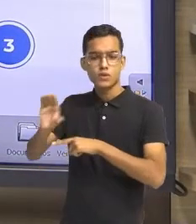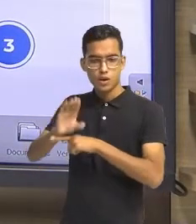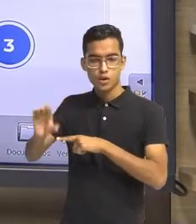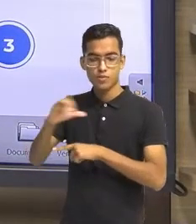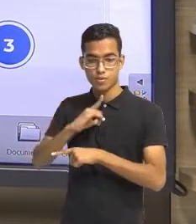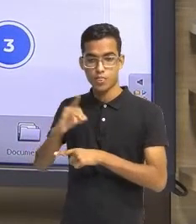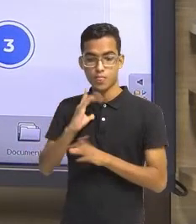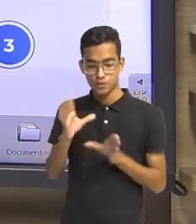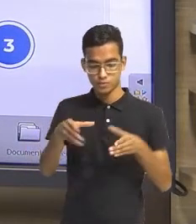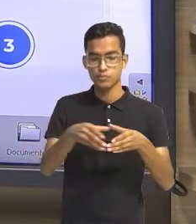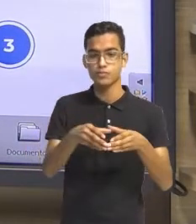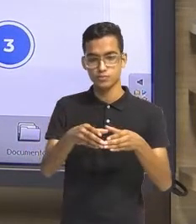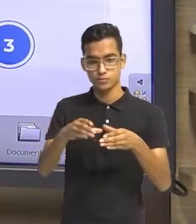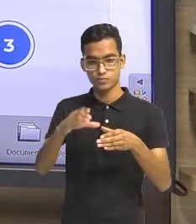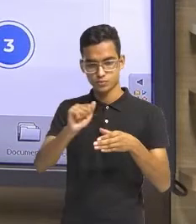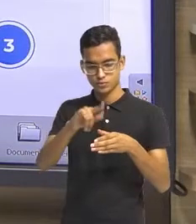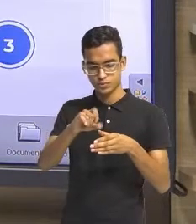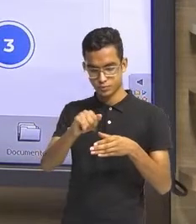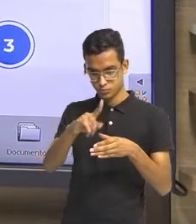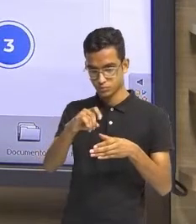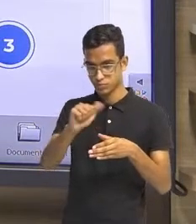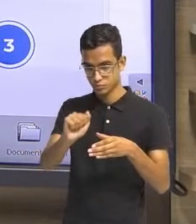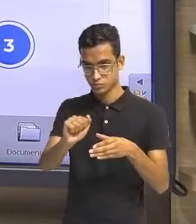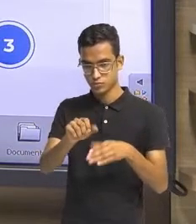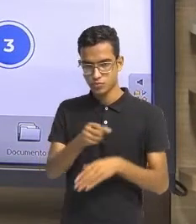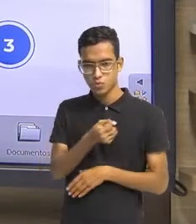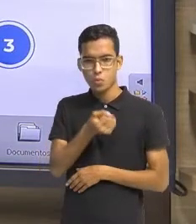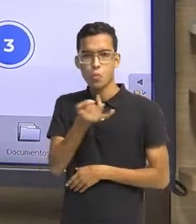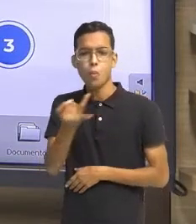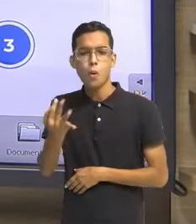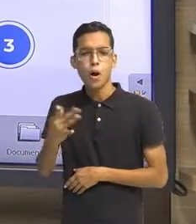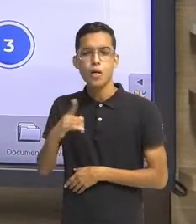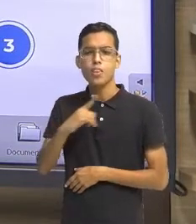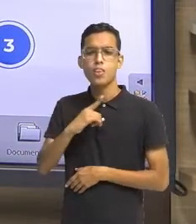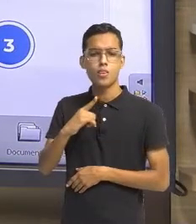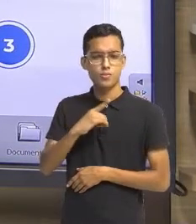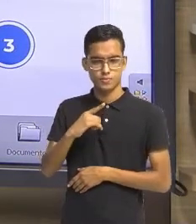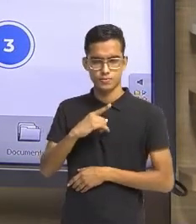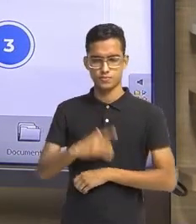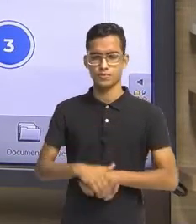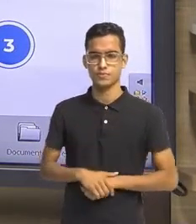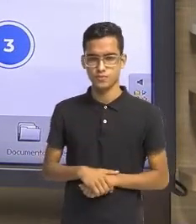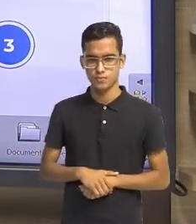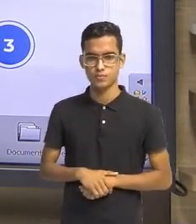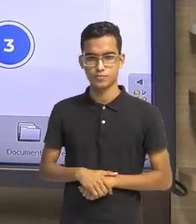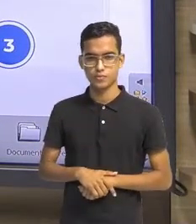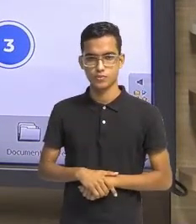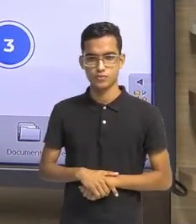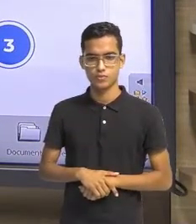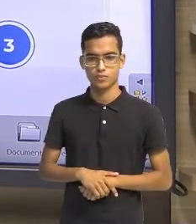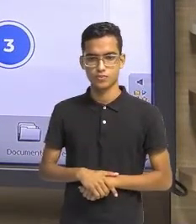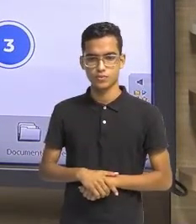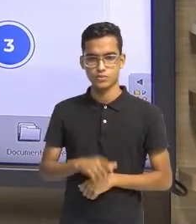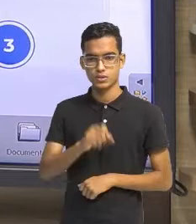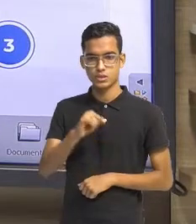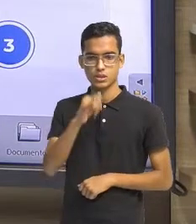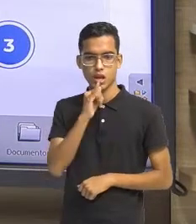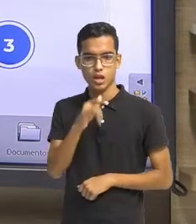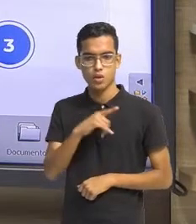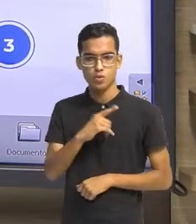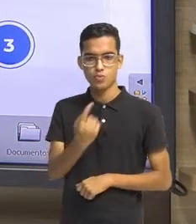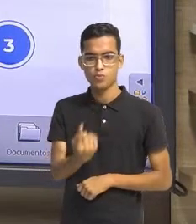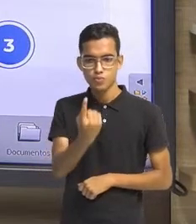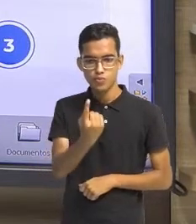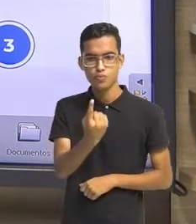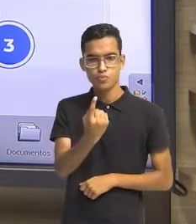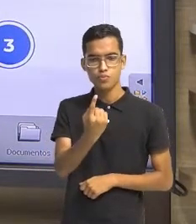cadeia, tá? Quantos carbonos, quantos 6 tem lá na cadeia? Você vai contar. Se tem 1, o